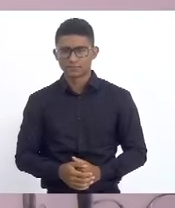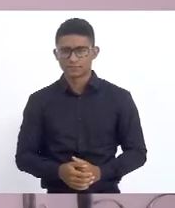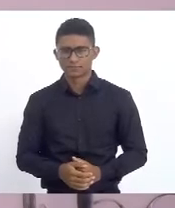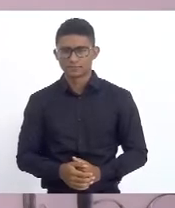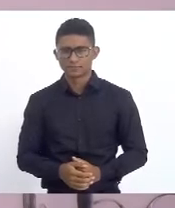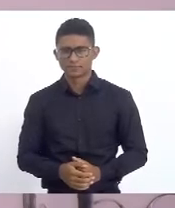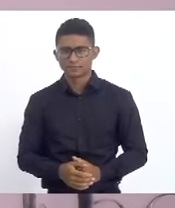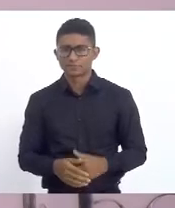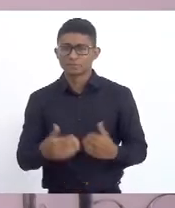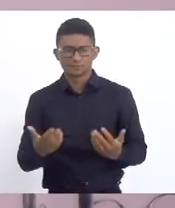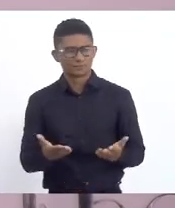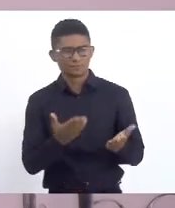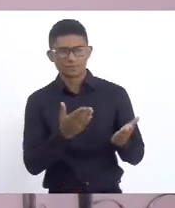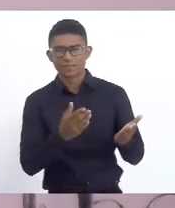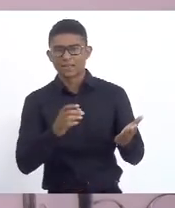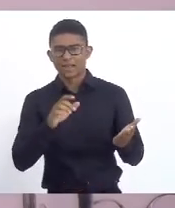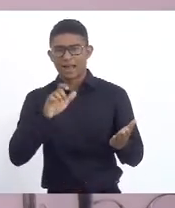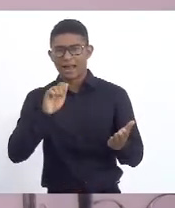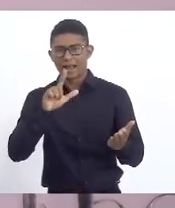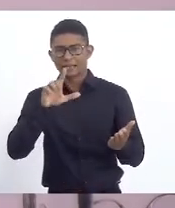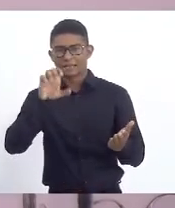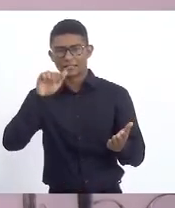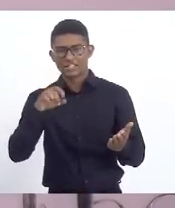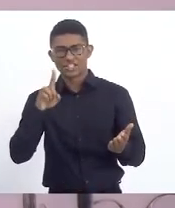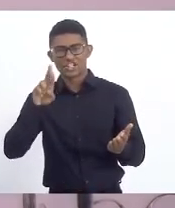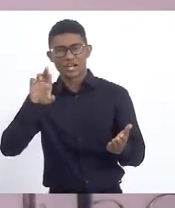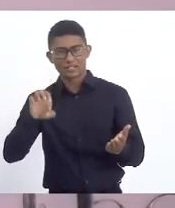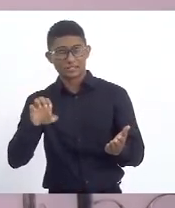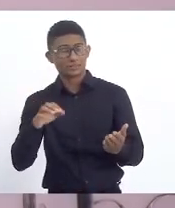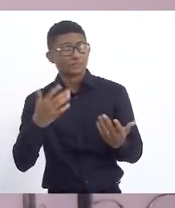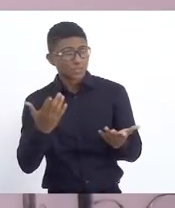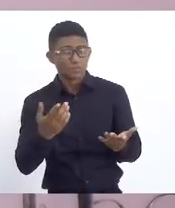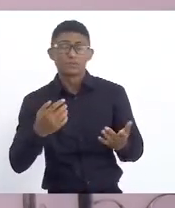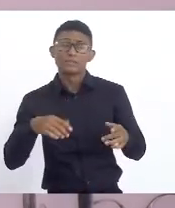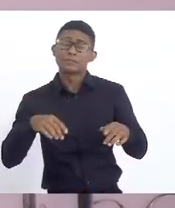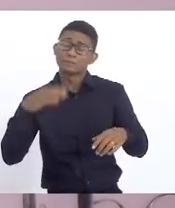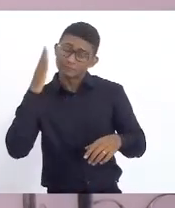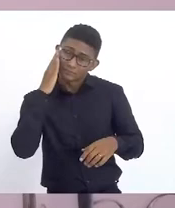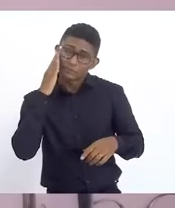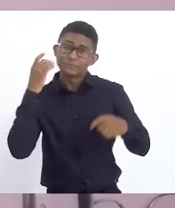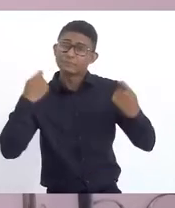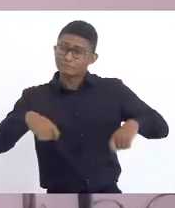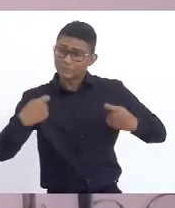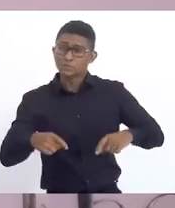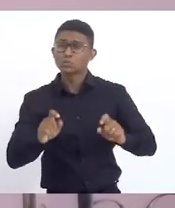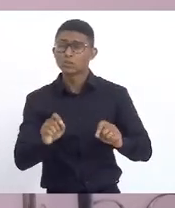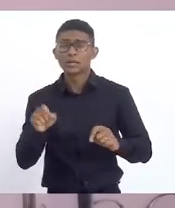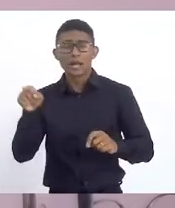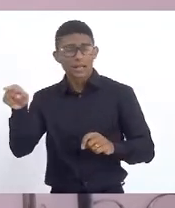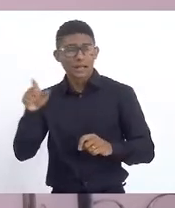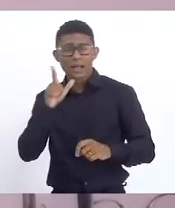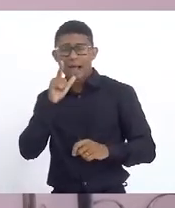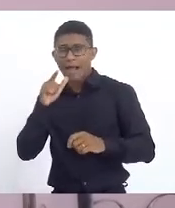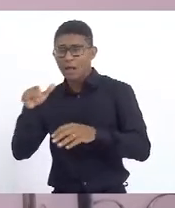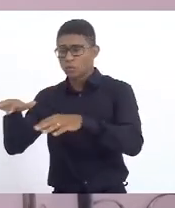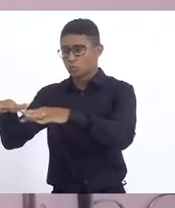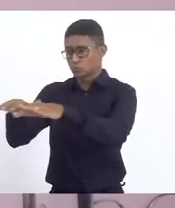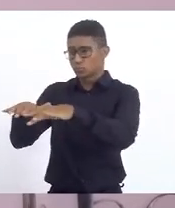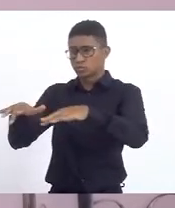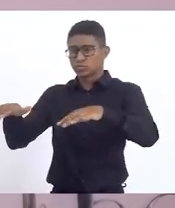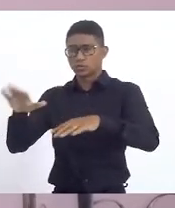Promotor Zé Alexandre, as políticas de reflorestamento às margens do Paraíba do